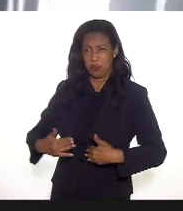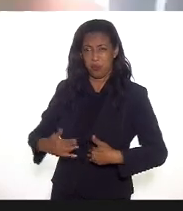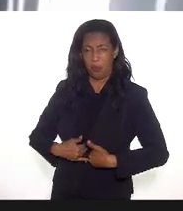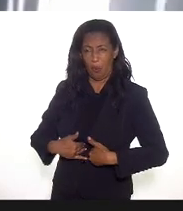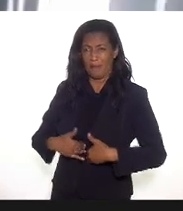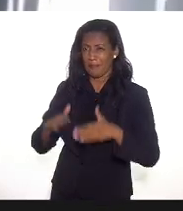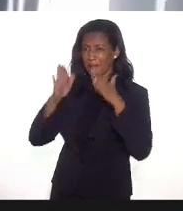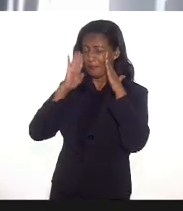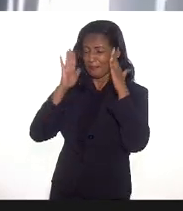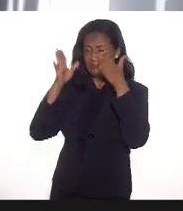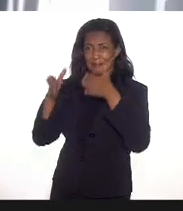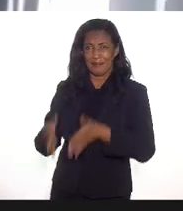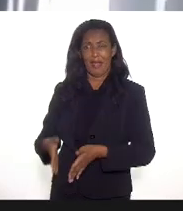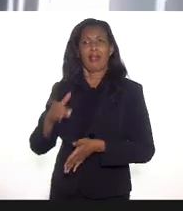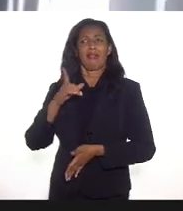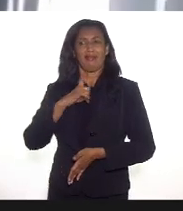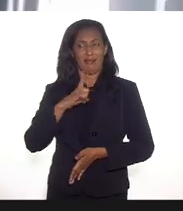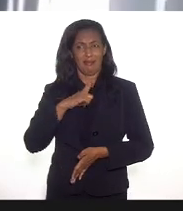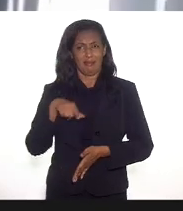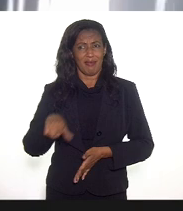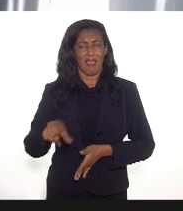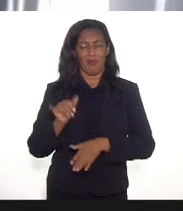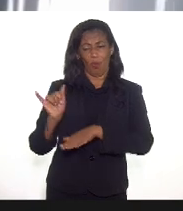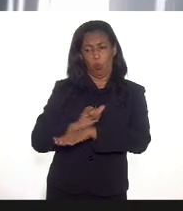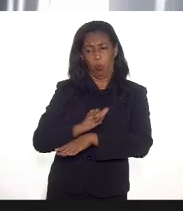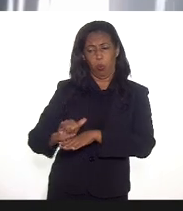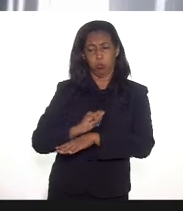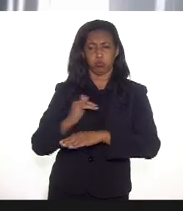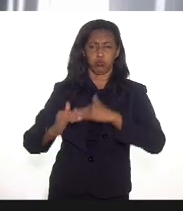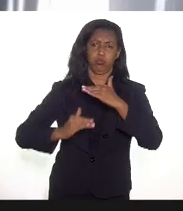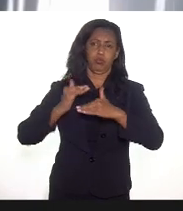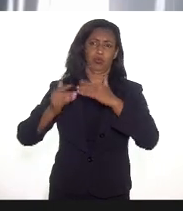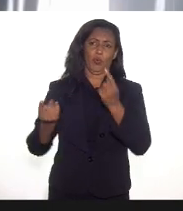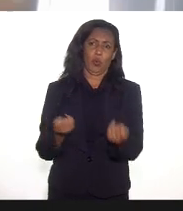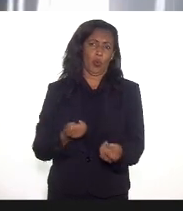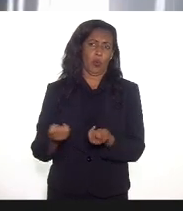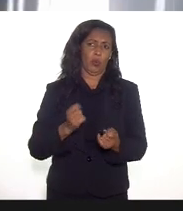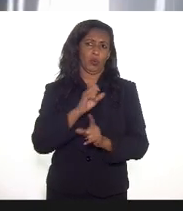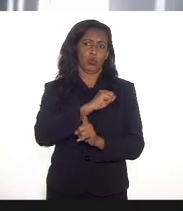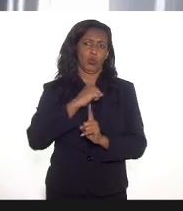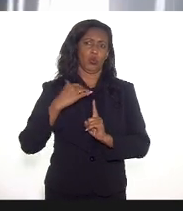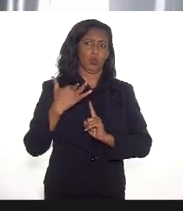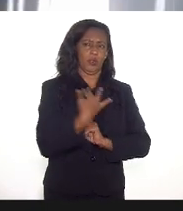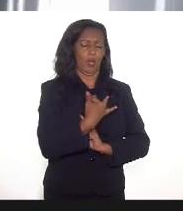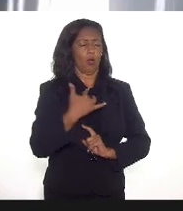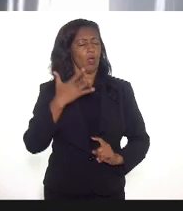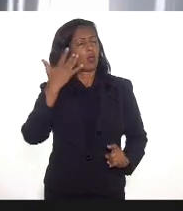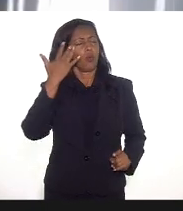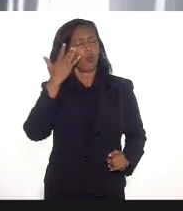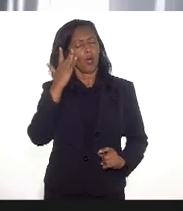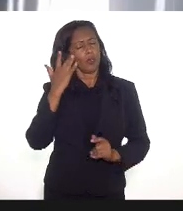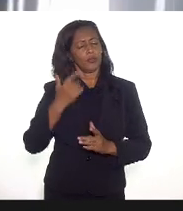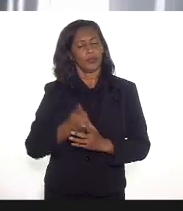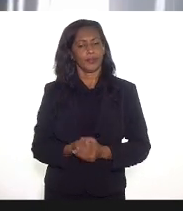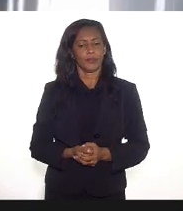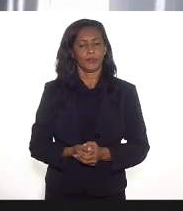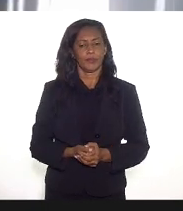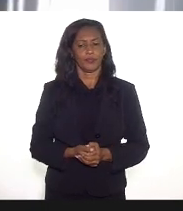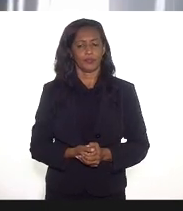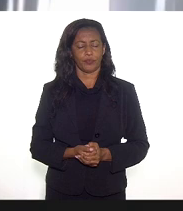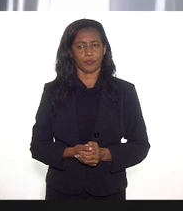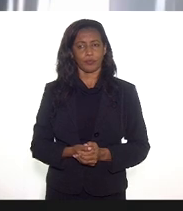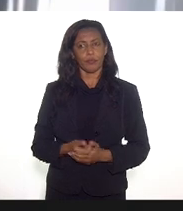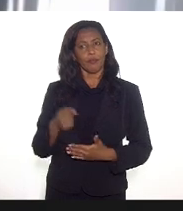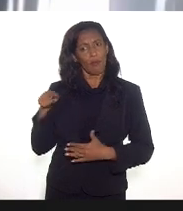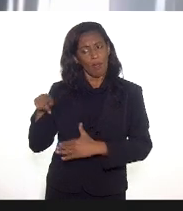e isto tem a ver, sim, com o projeto estratégico de desenvolvimento econômico e social. Por isso que eu acho que o